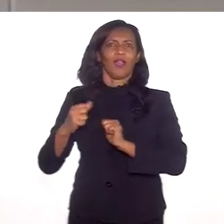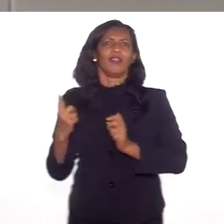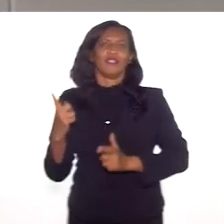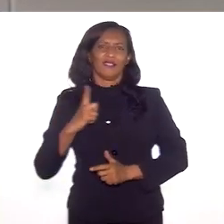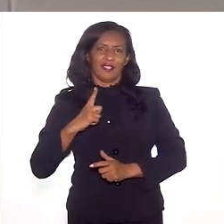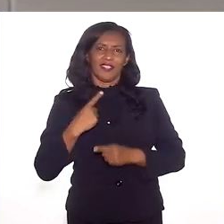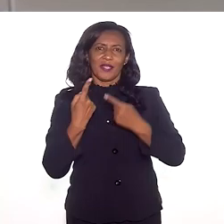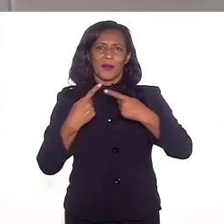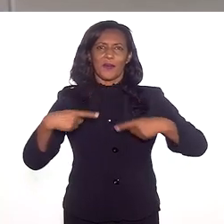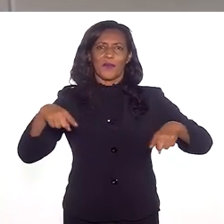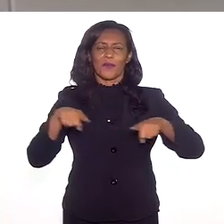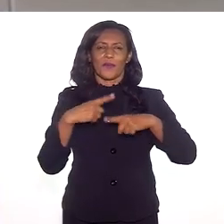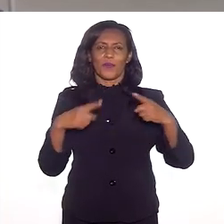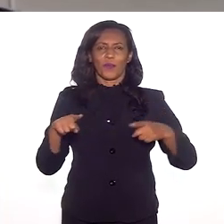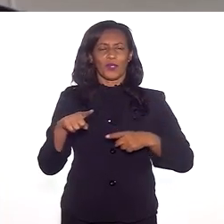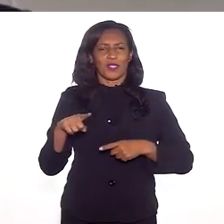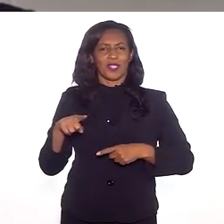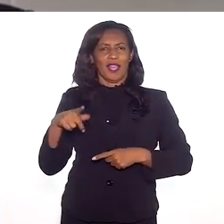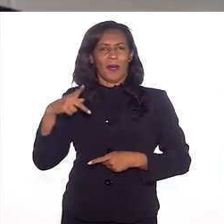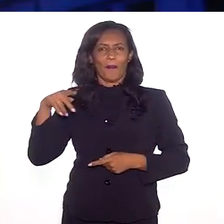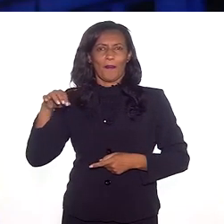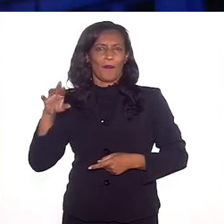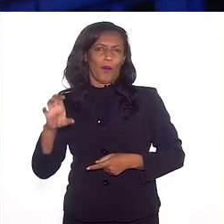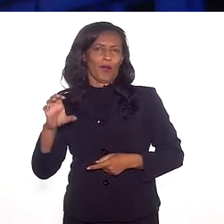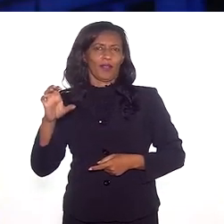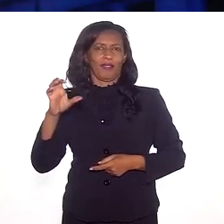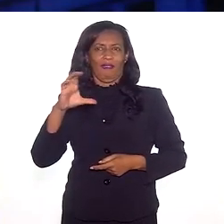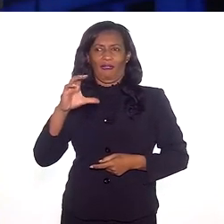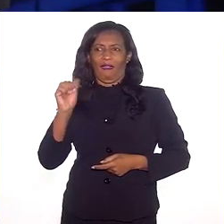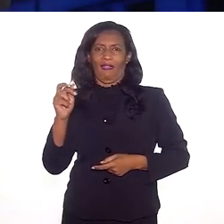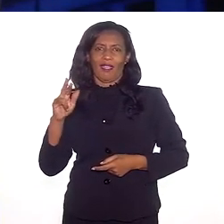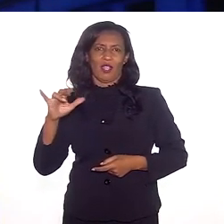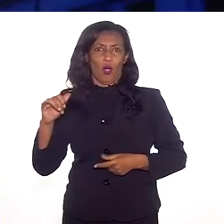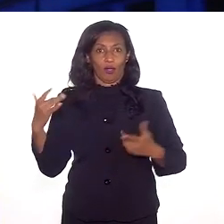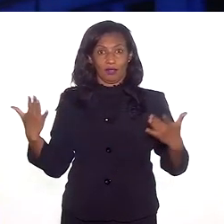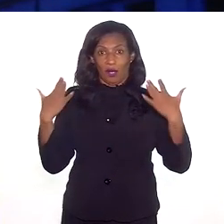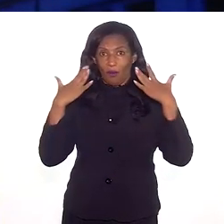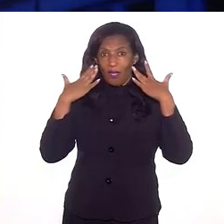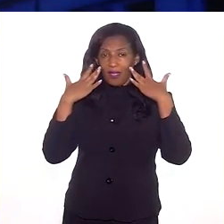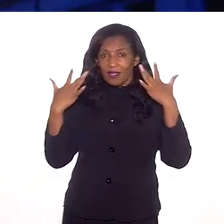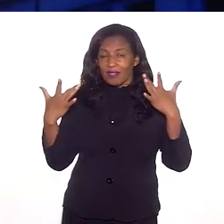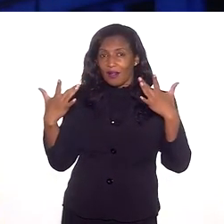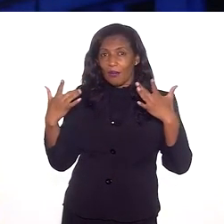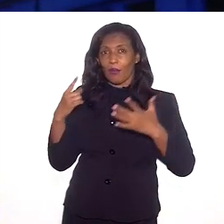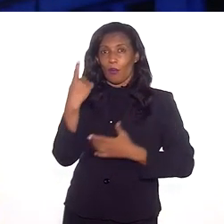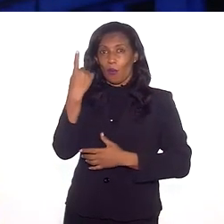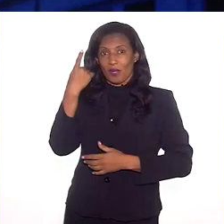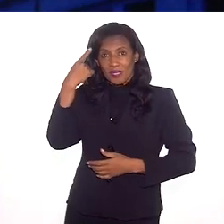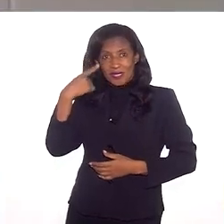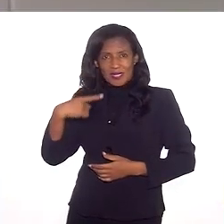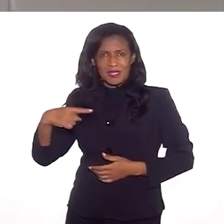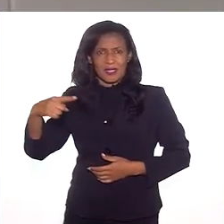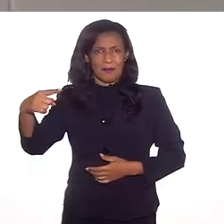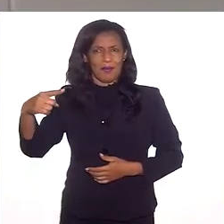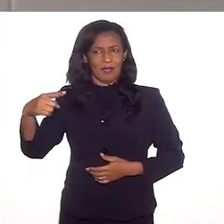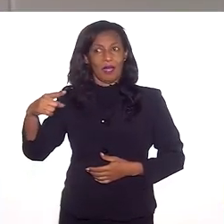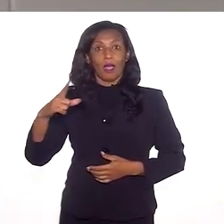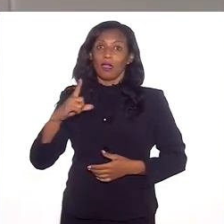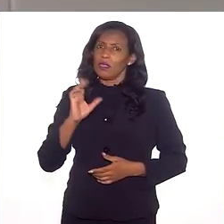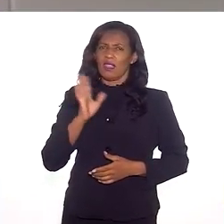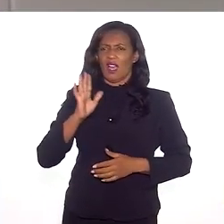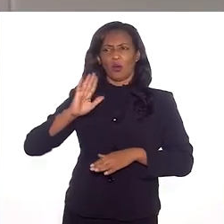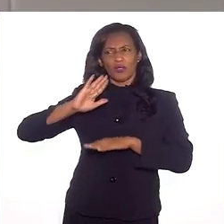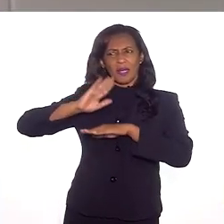nós chamamos A Música da Belle Époque Carioca. A ideia, então, é ter uma apresentação por semana? Algumas semanas nós temos mais do que